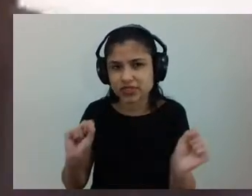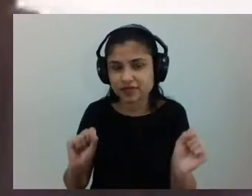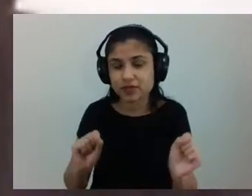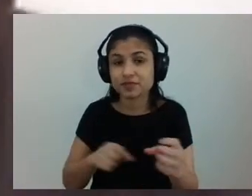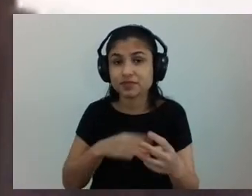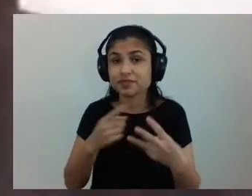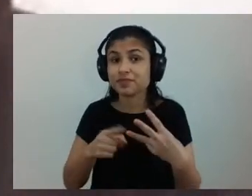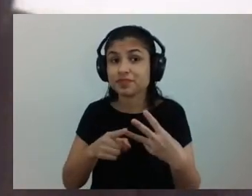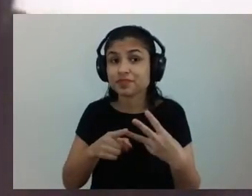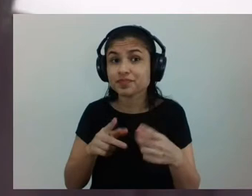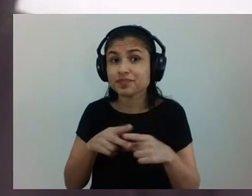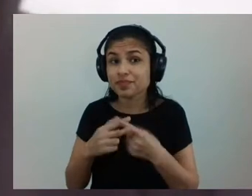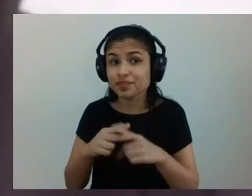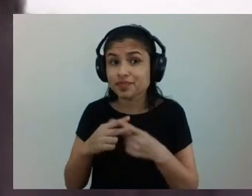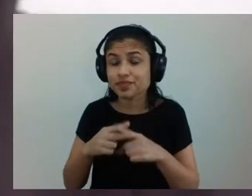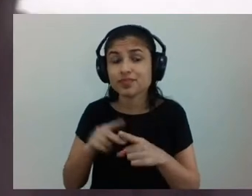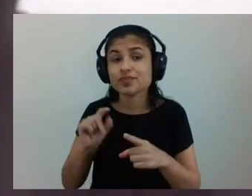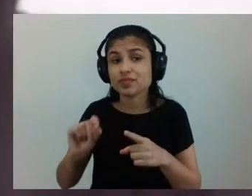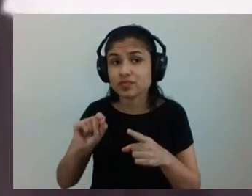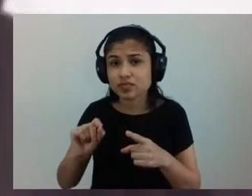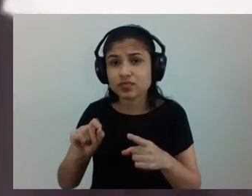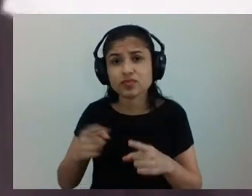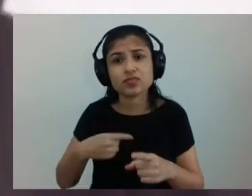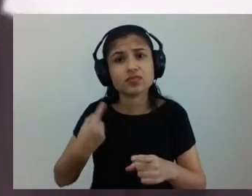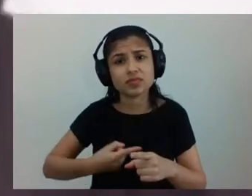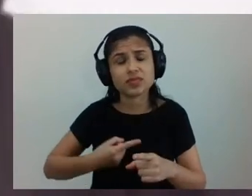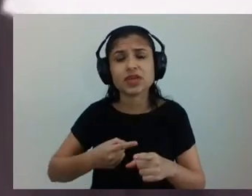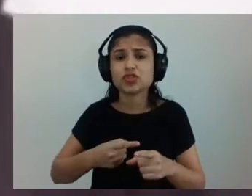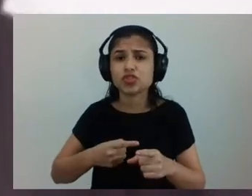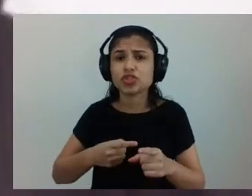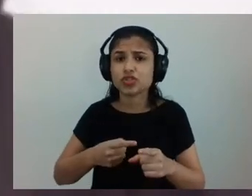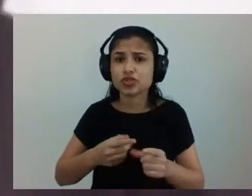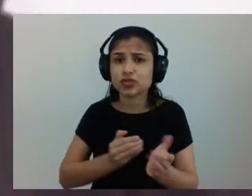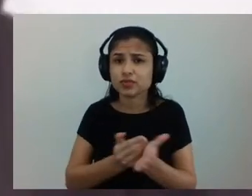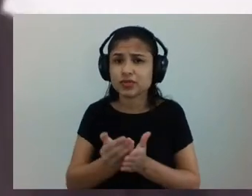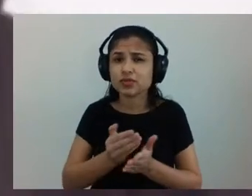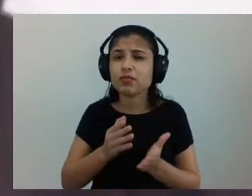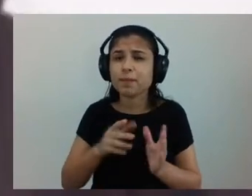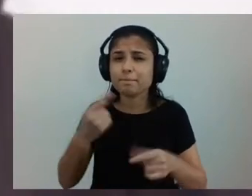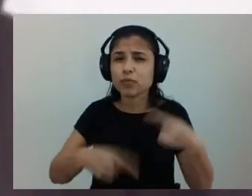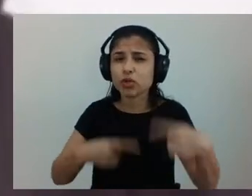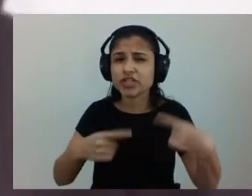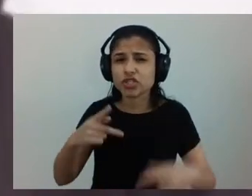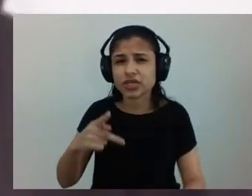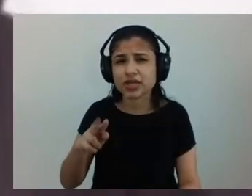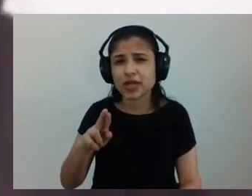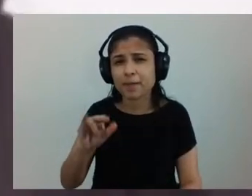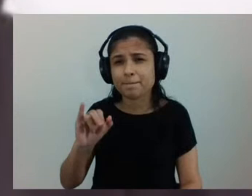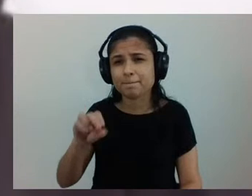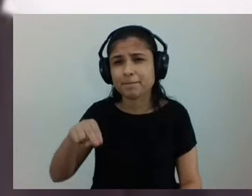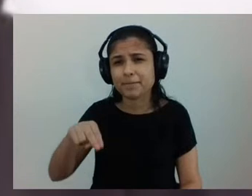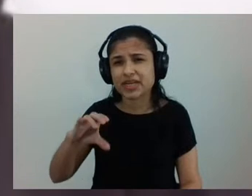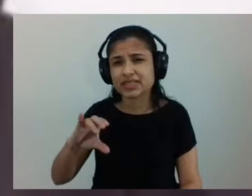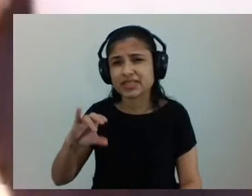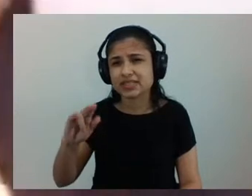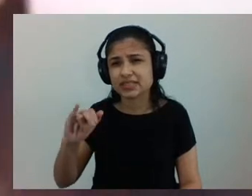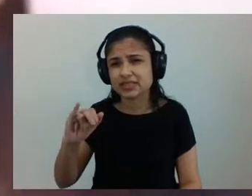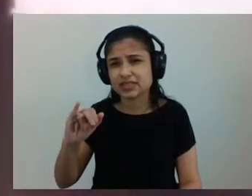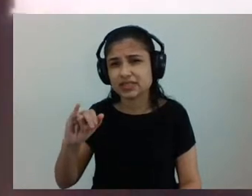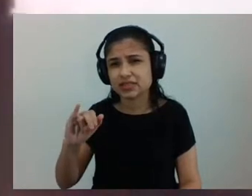é o fato de nós adotarmos uma política principista. Isso significa que temos como norte